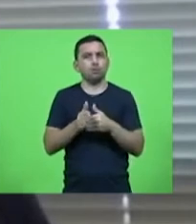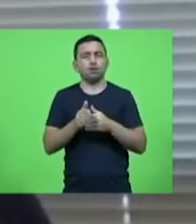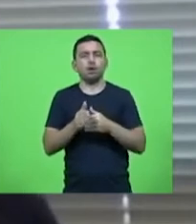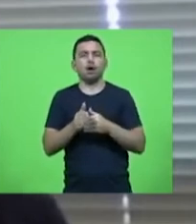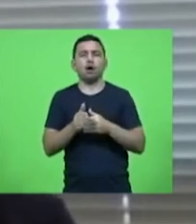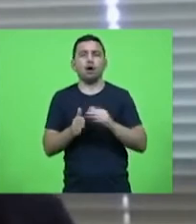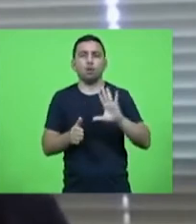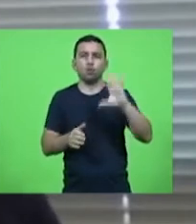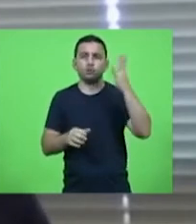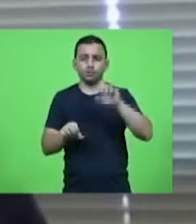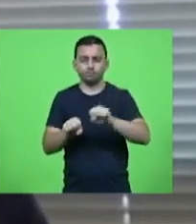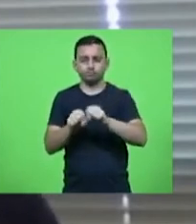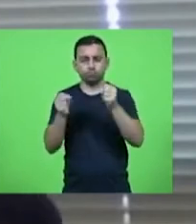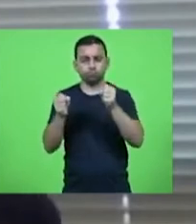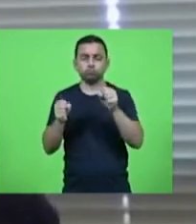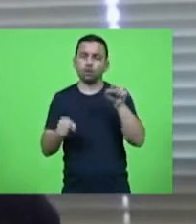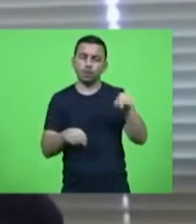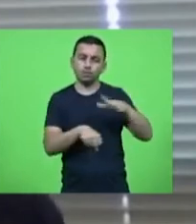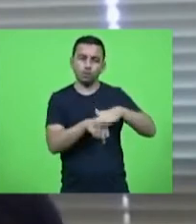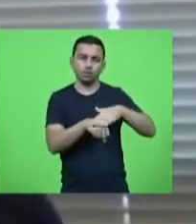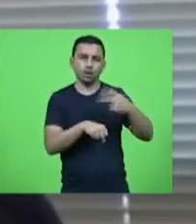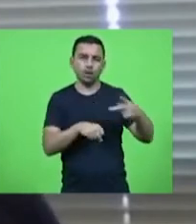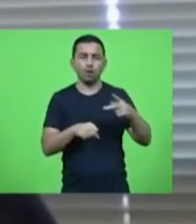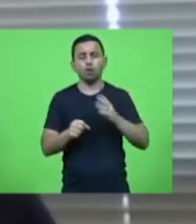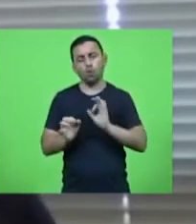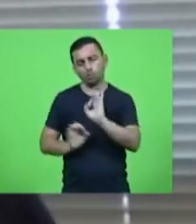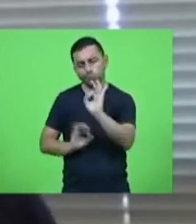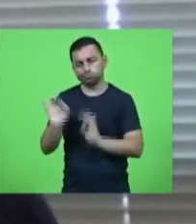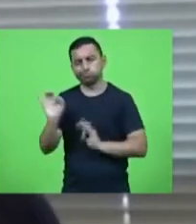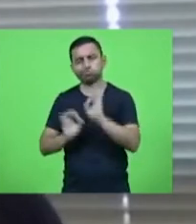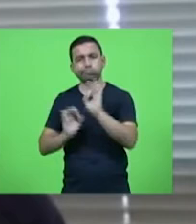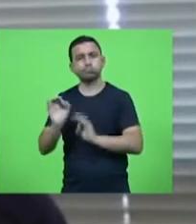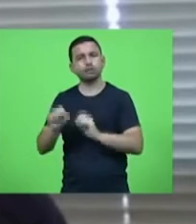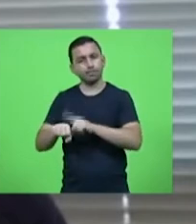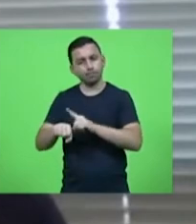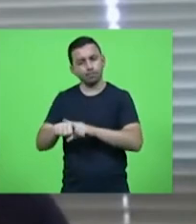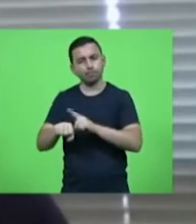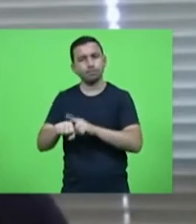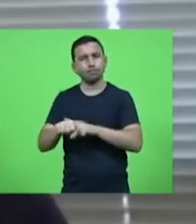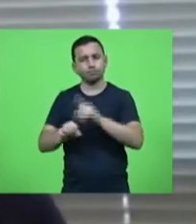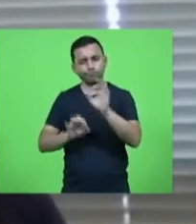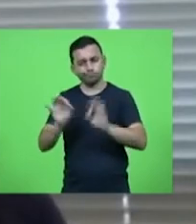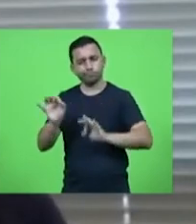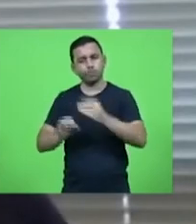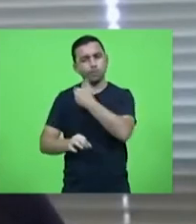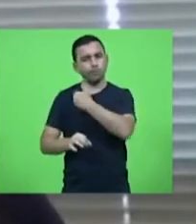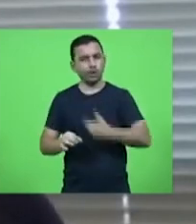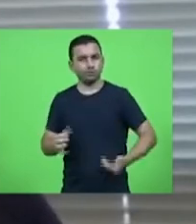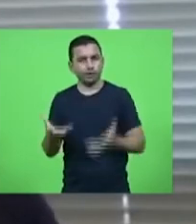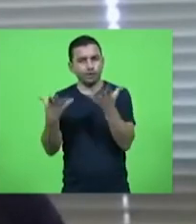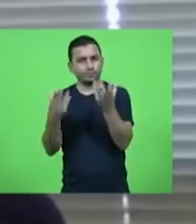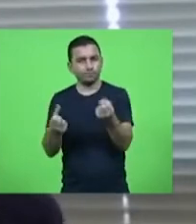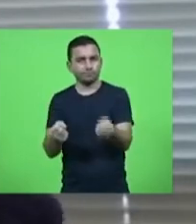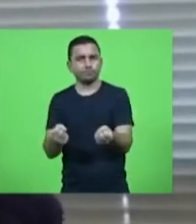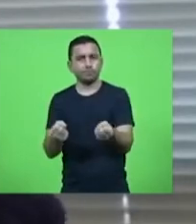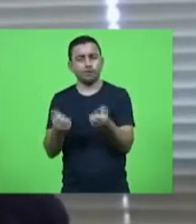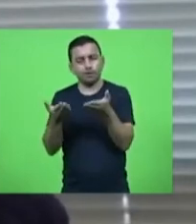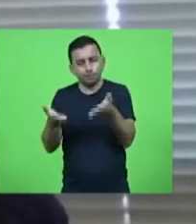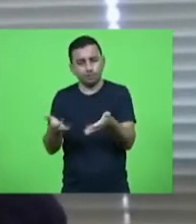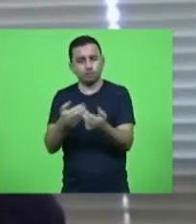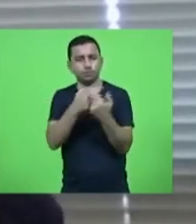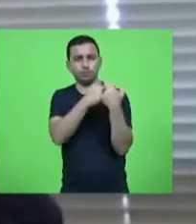eventualidade de uma cultura unilateral organizar a pelo Estado possa subir então essa